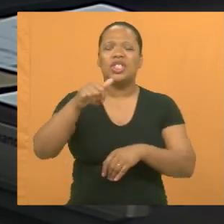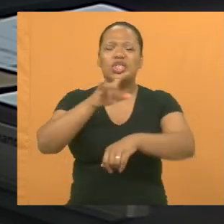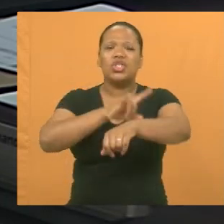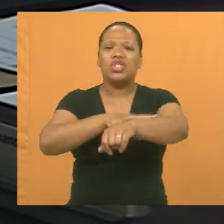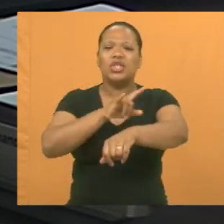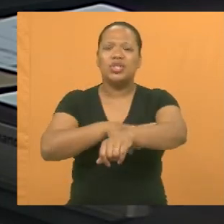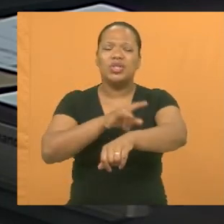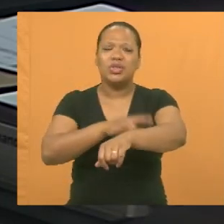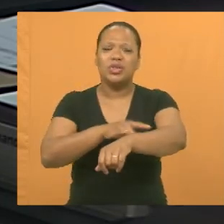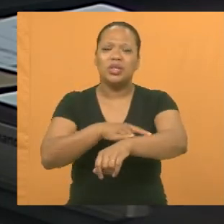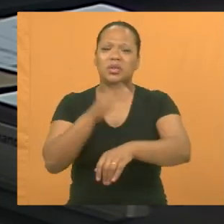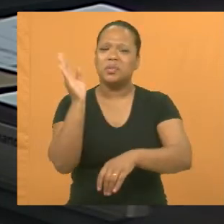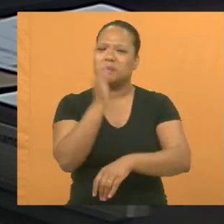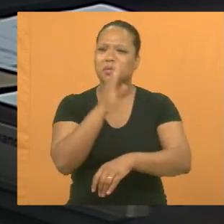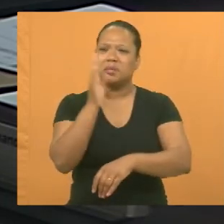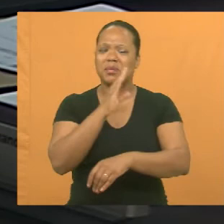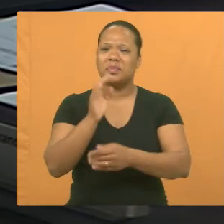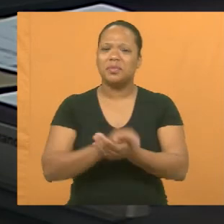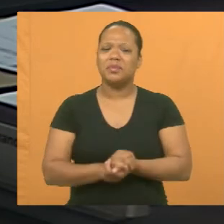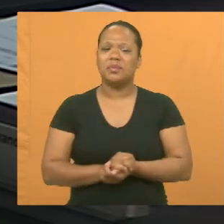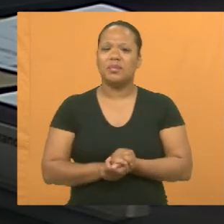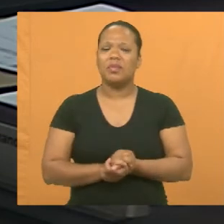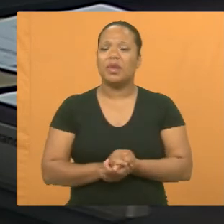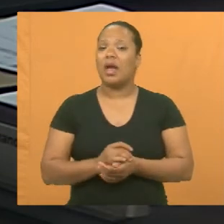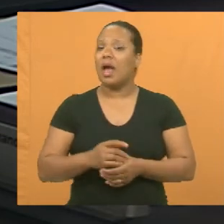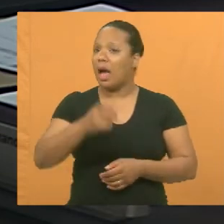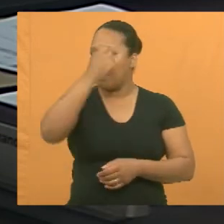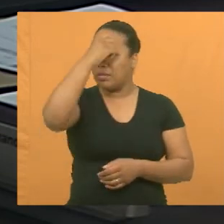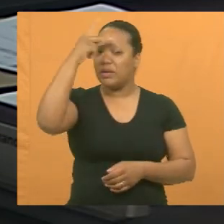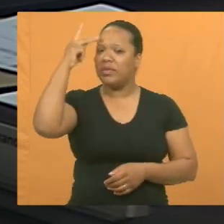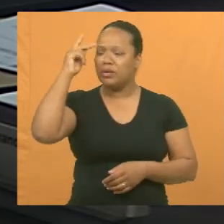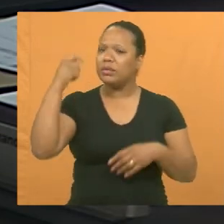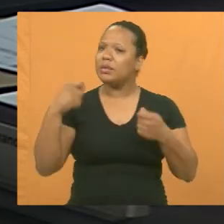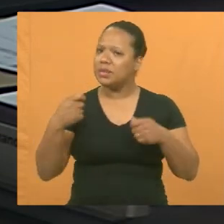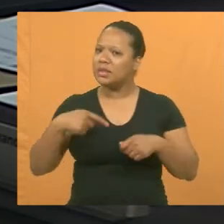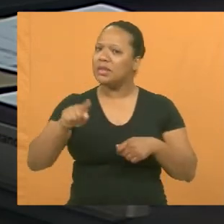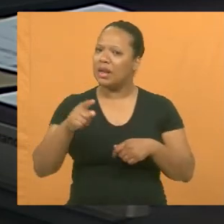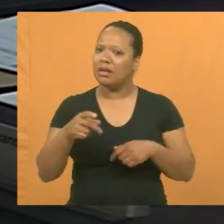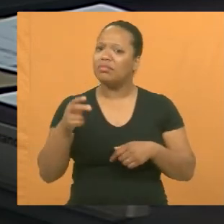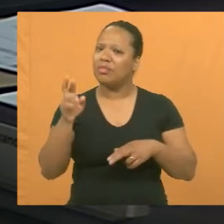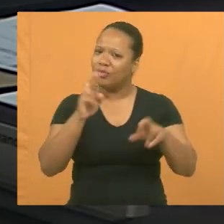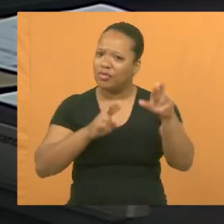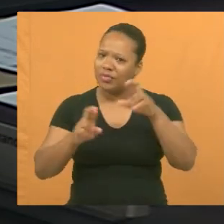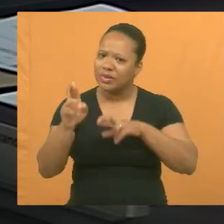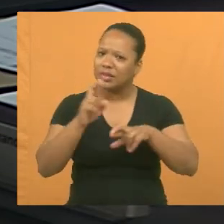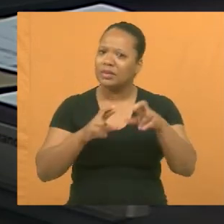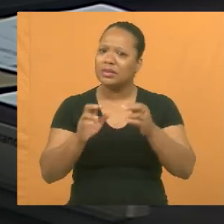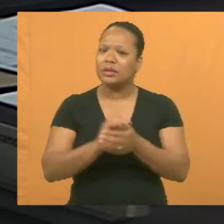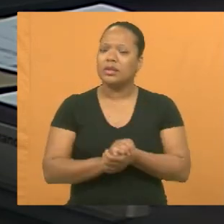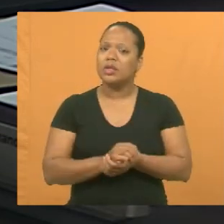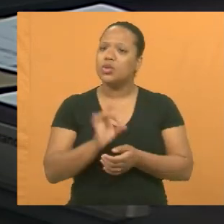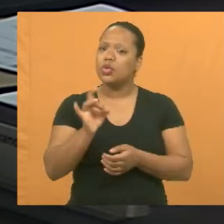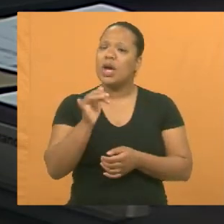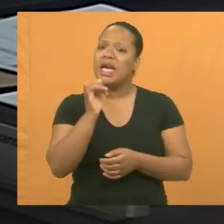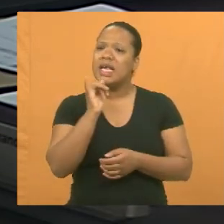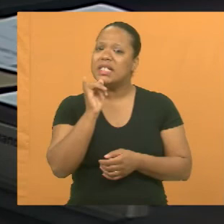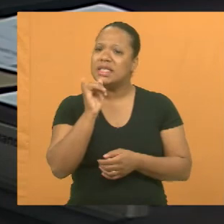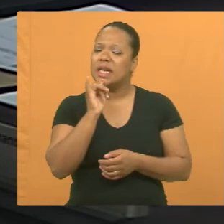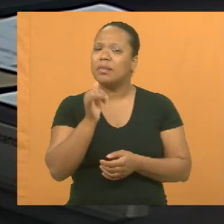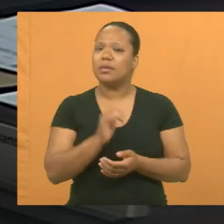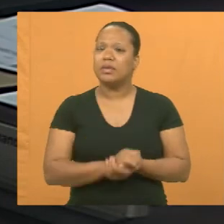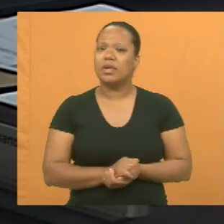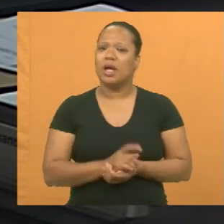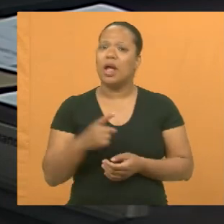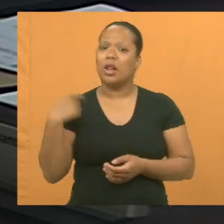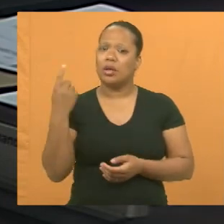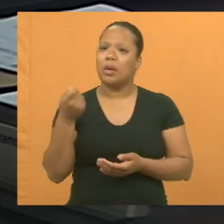consegue passar pelo pátio dos trilhos. A prefeitura precisa ver essas coisas. Isso nós estamos citando só um exemplo. É como foi dito, a